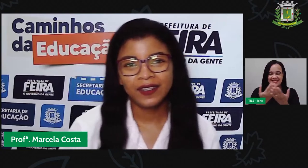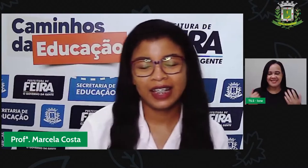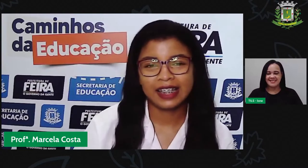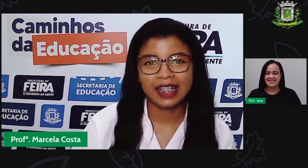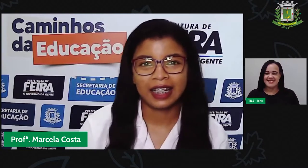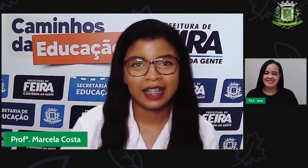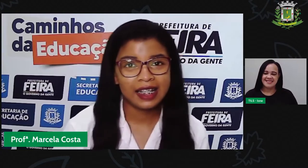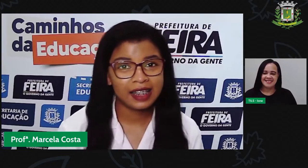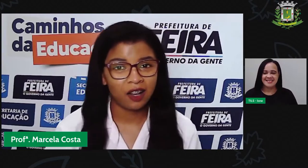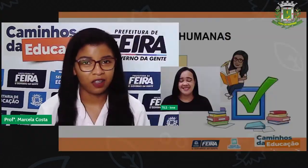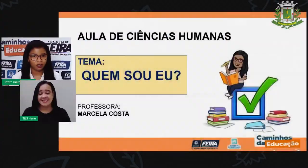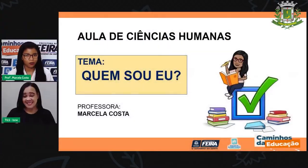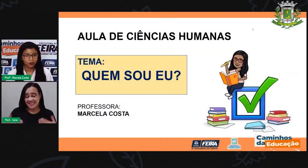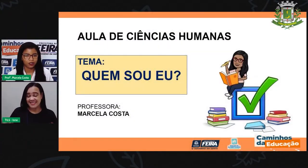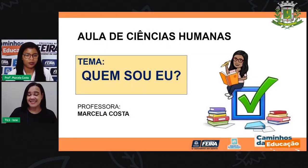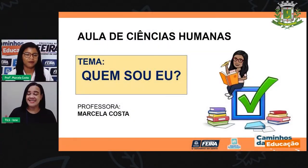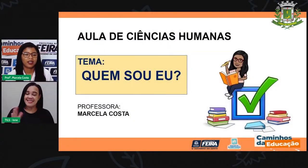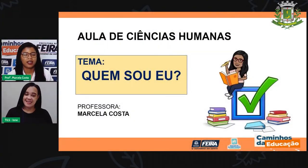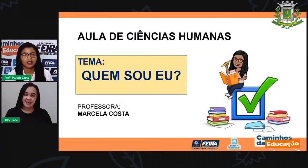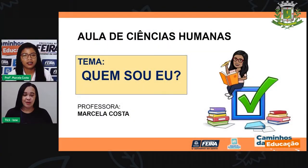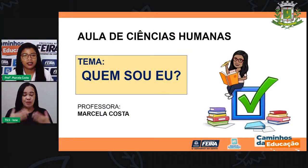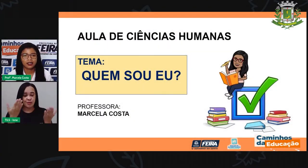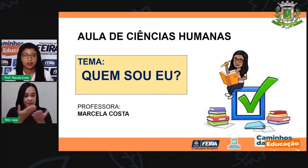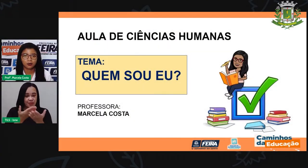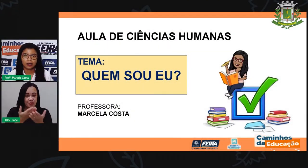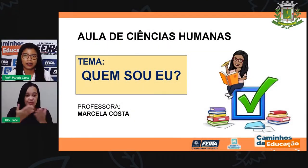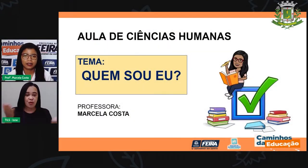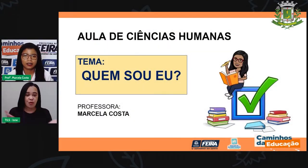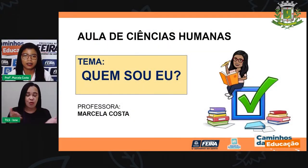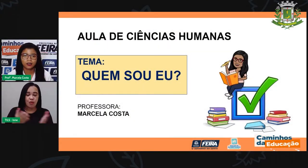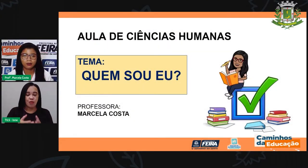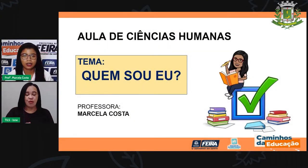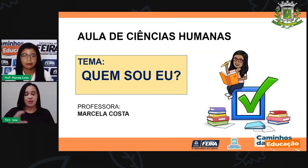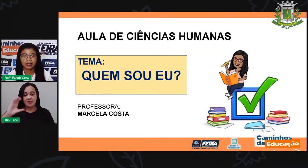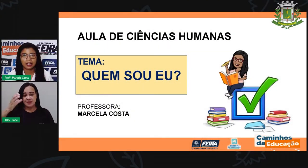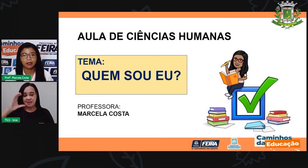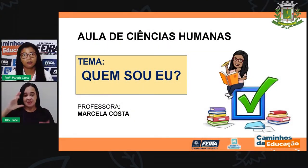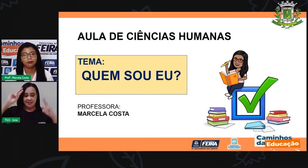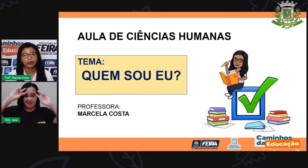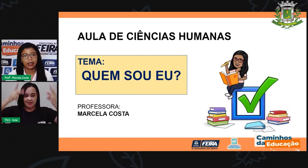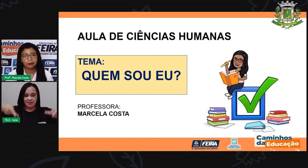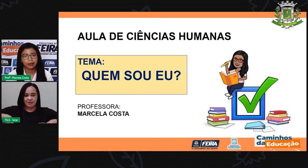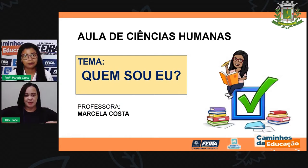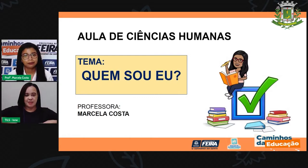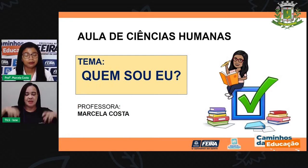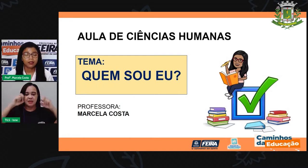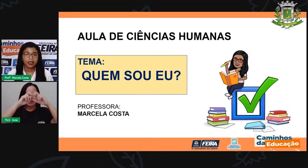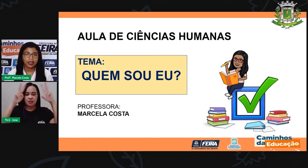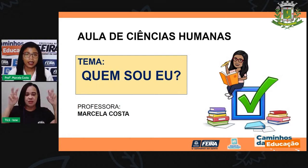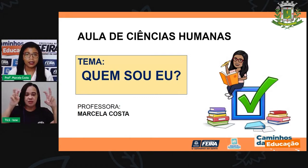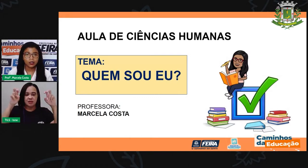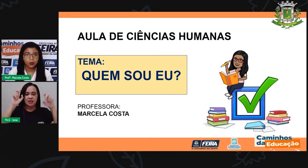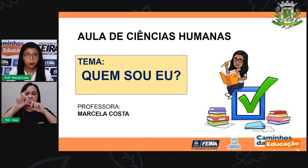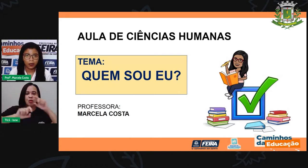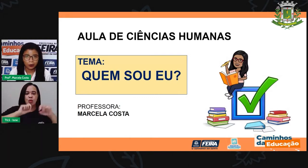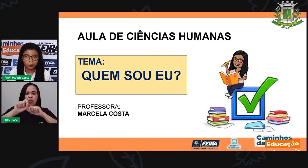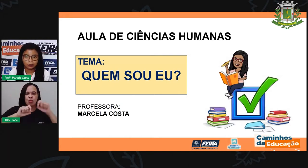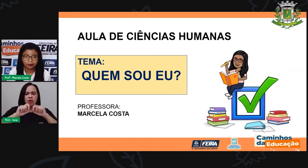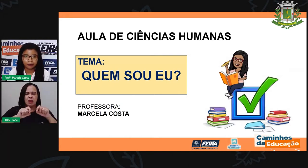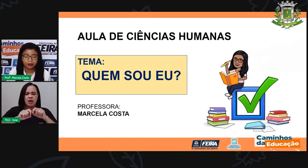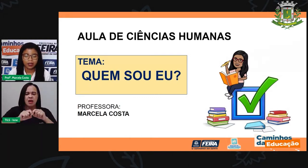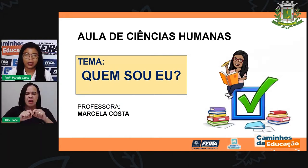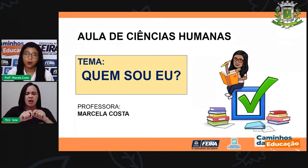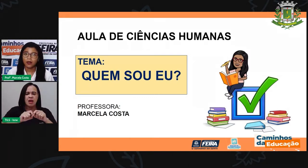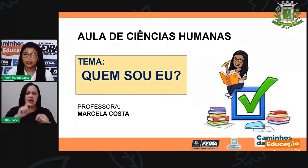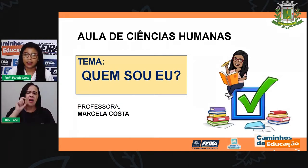Então, criançada, nessa aula de hoje, de ciências humanas, nós vamos trabalhar com o tema Quem Sou Eu?